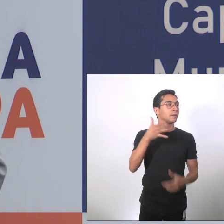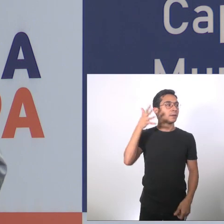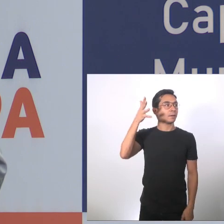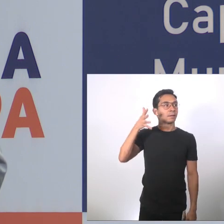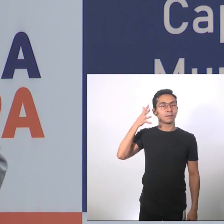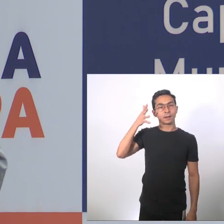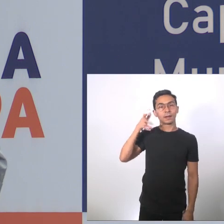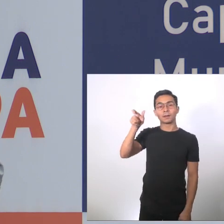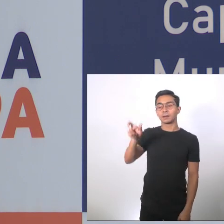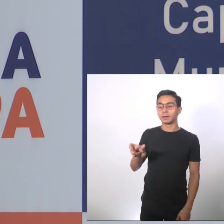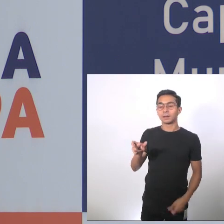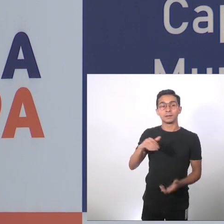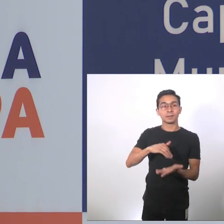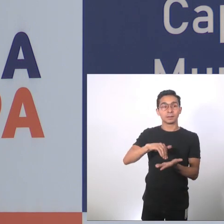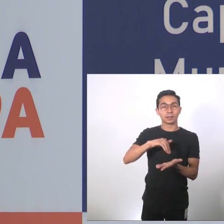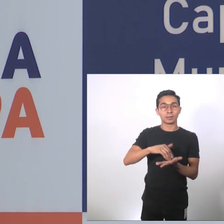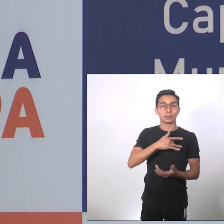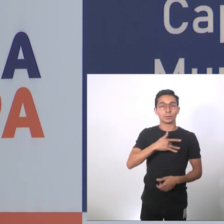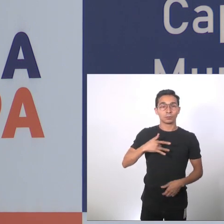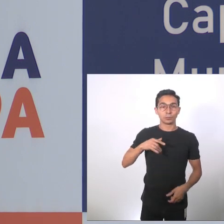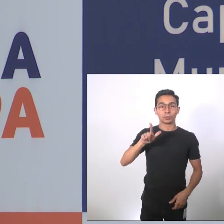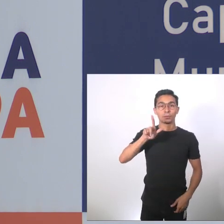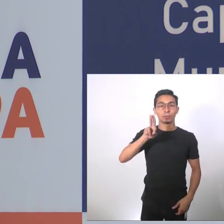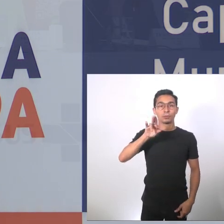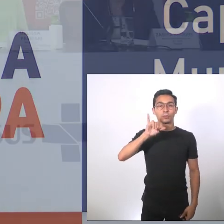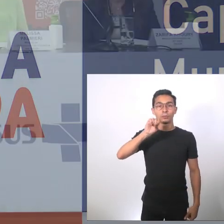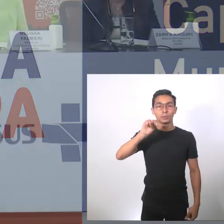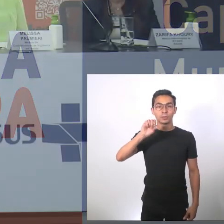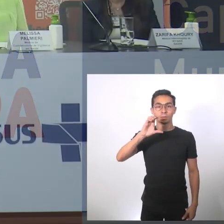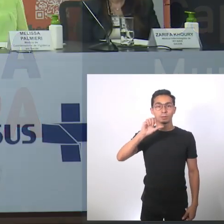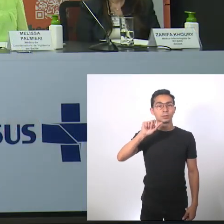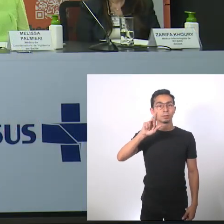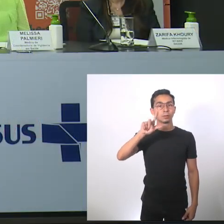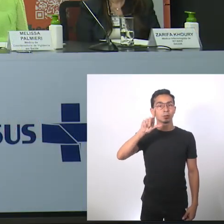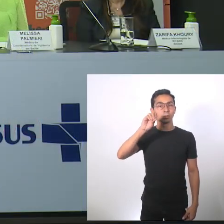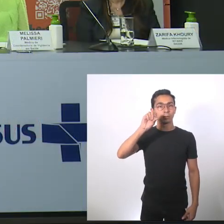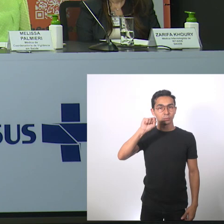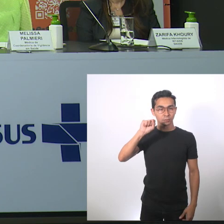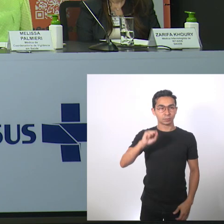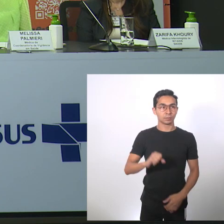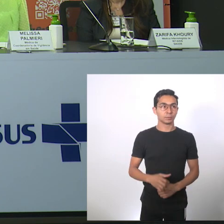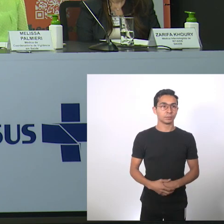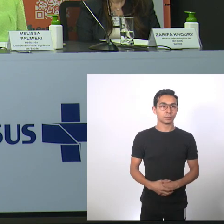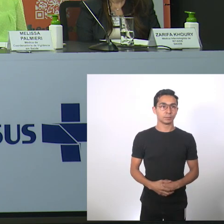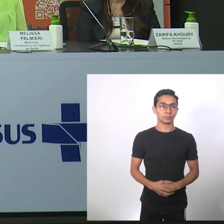nosso secretário municipal da Saúde, Luiz Carlos Zamarco.